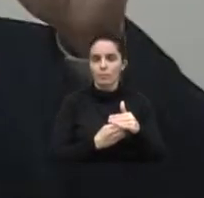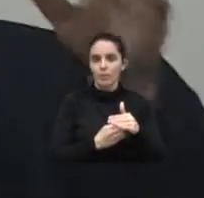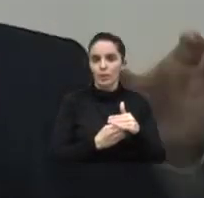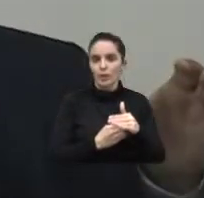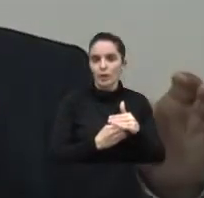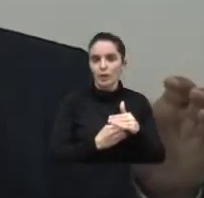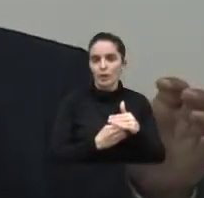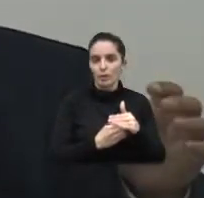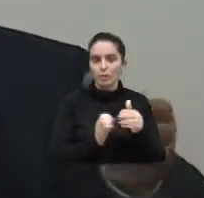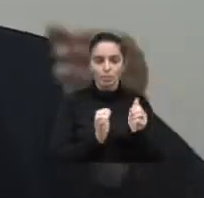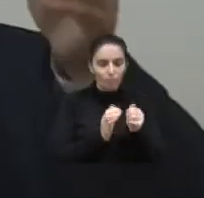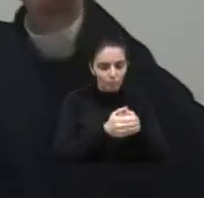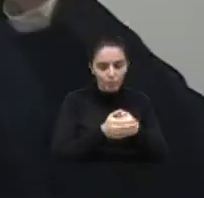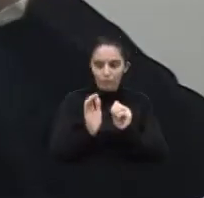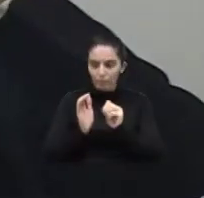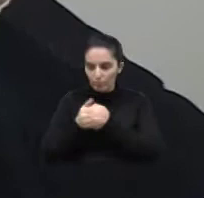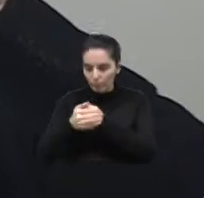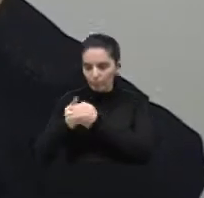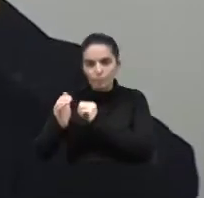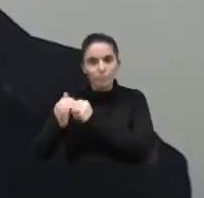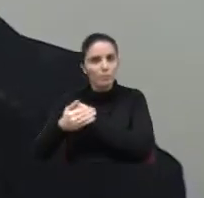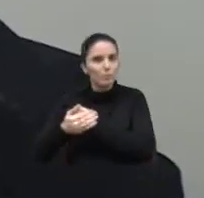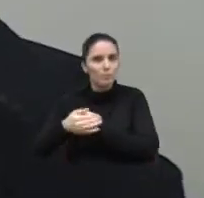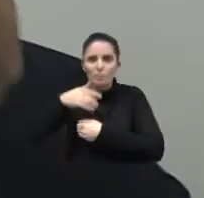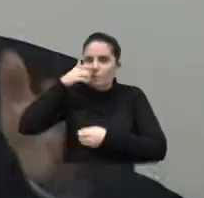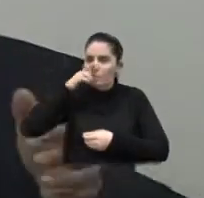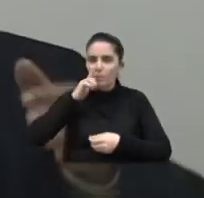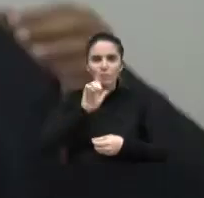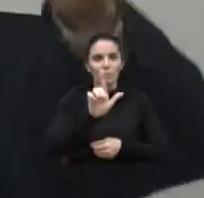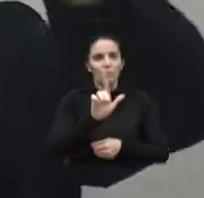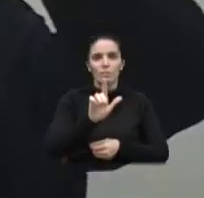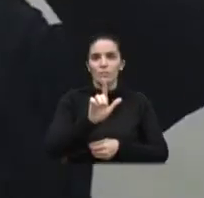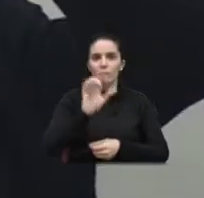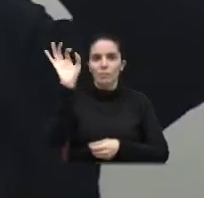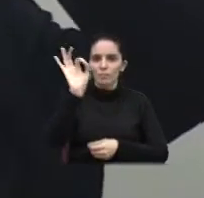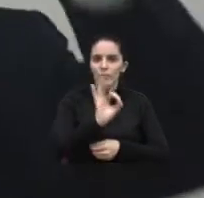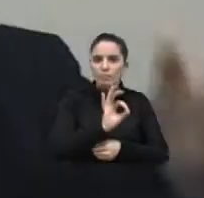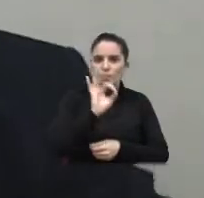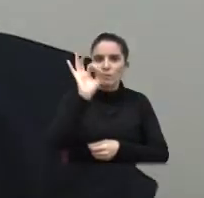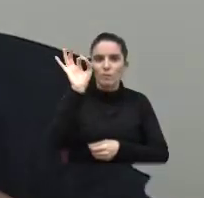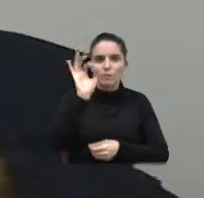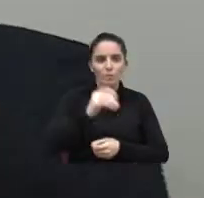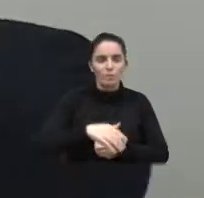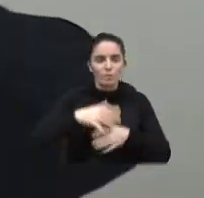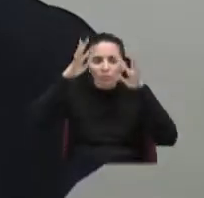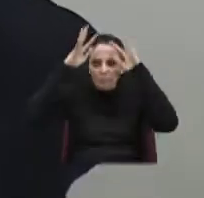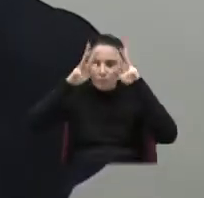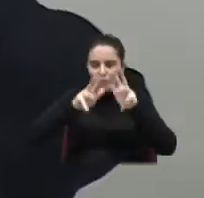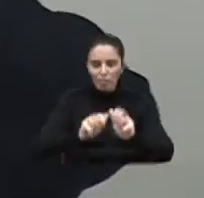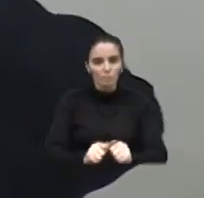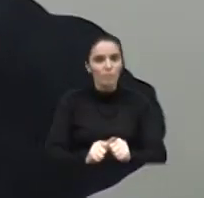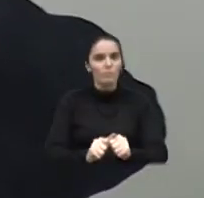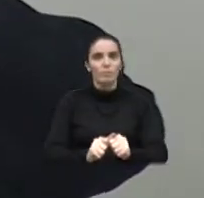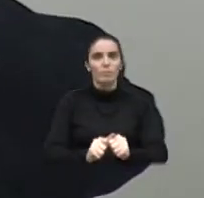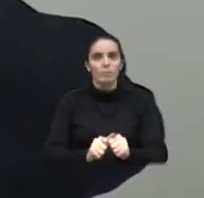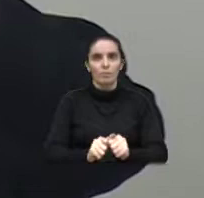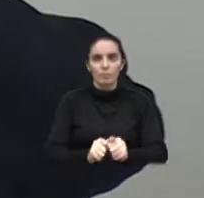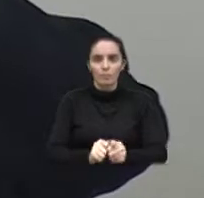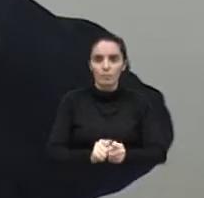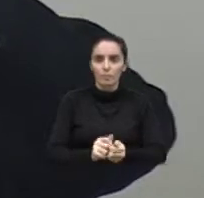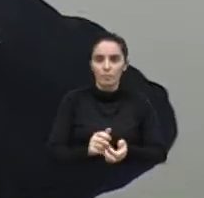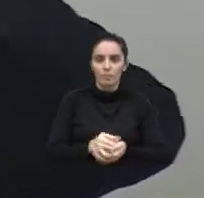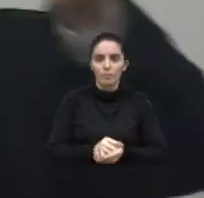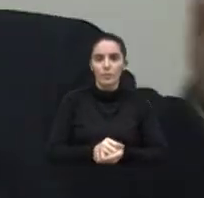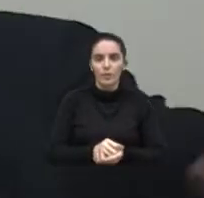de existir. Elas não estão aguentando mais esses juros, não estão aguentando mais essa crise, essa falta